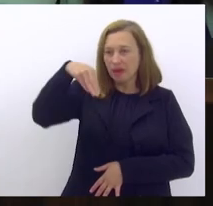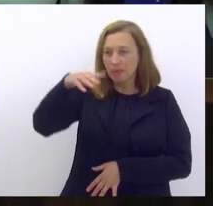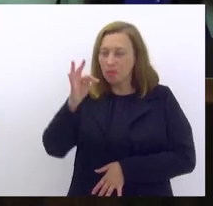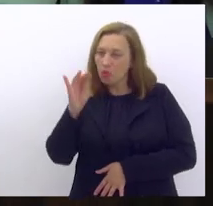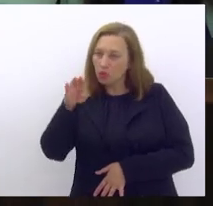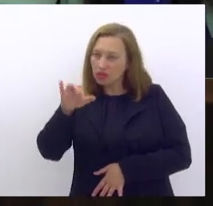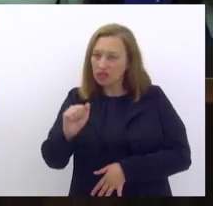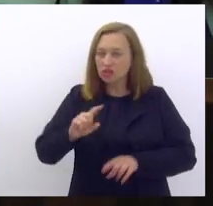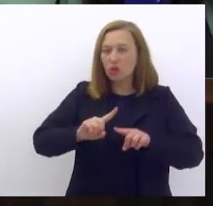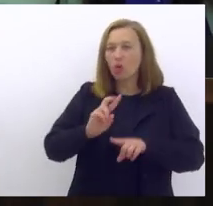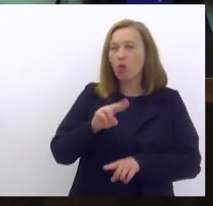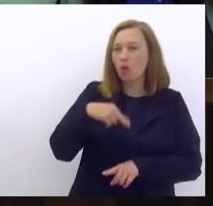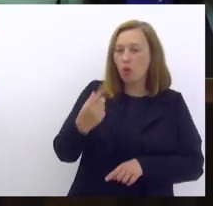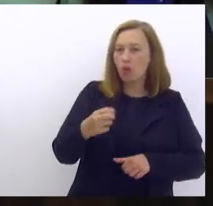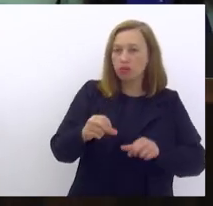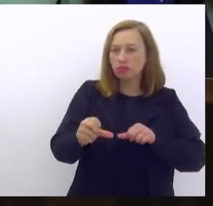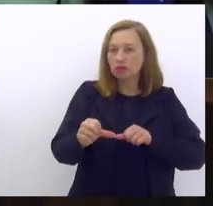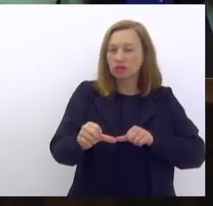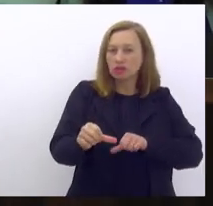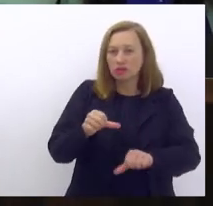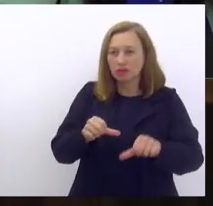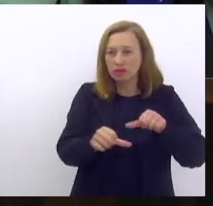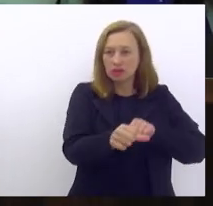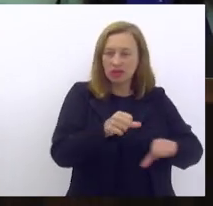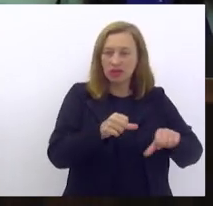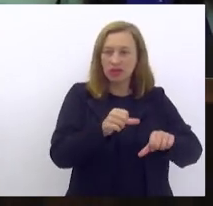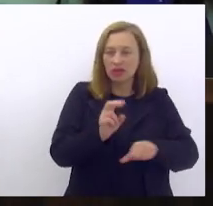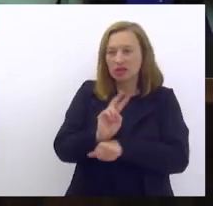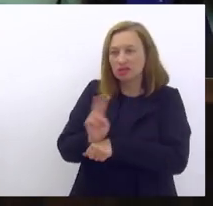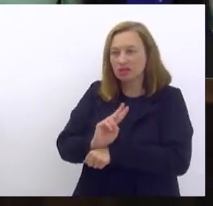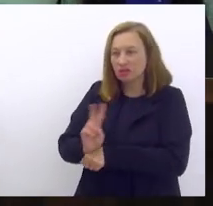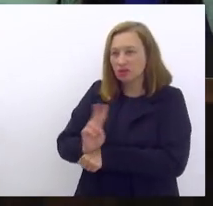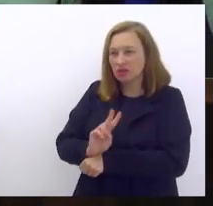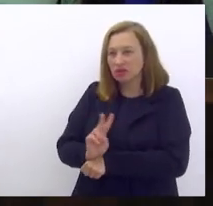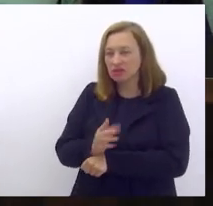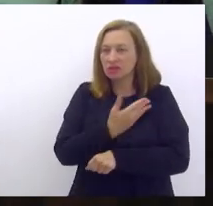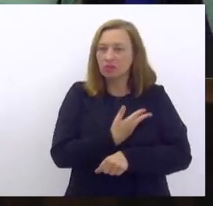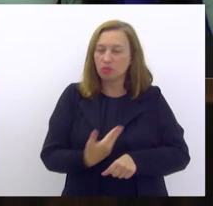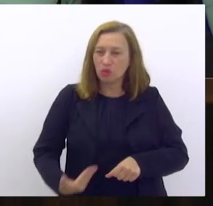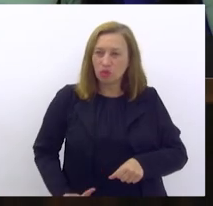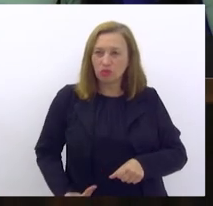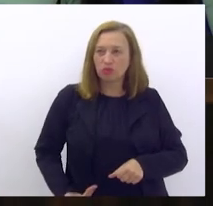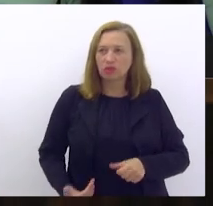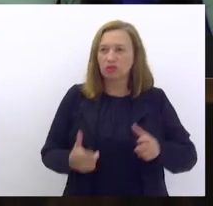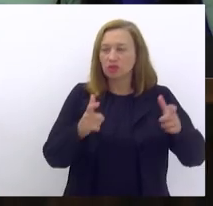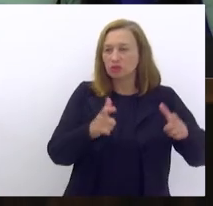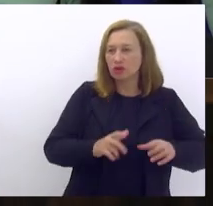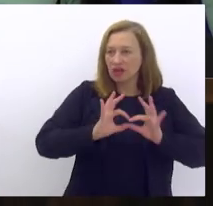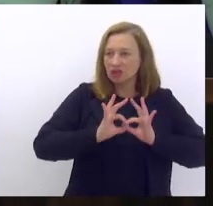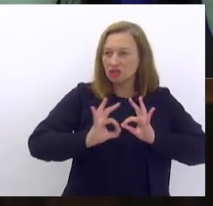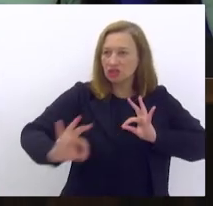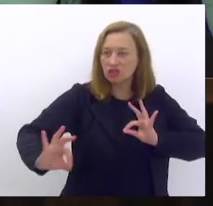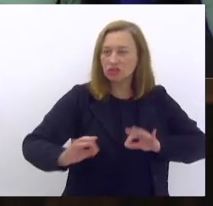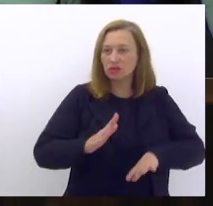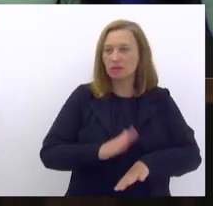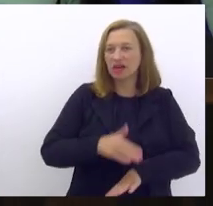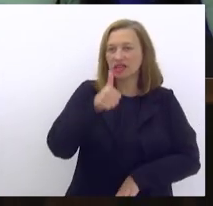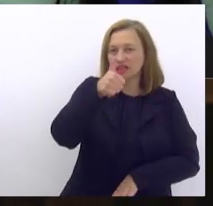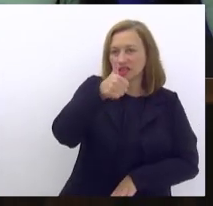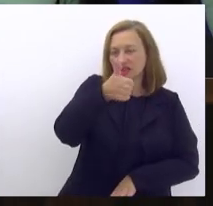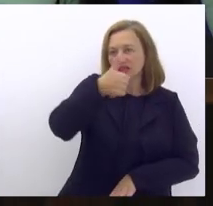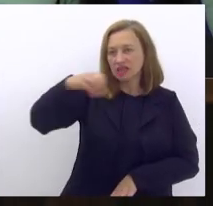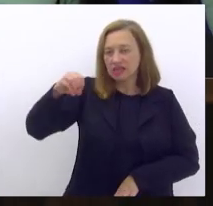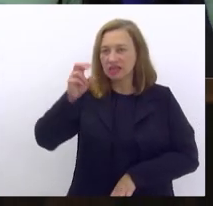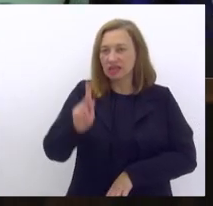entre agentes de segurança pública lotado em unidades distantes, mais de 100 quilômetros de